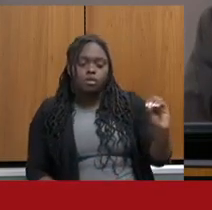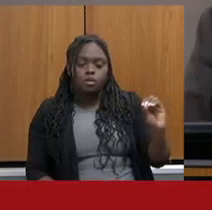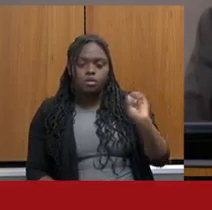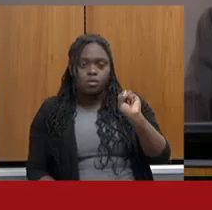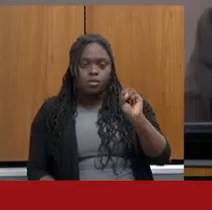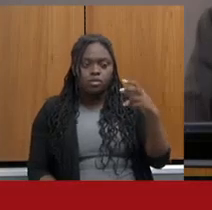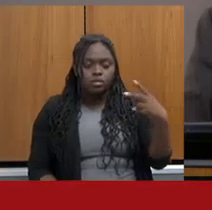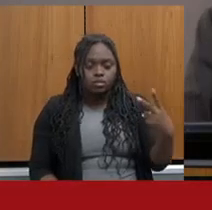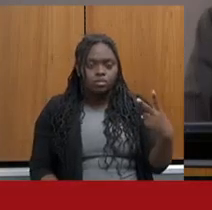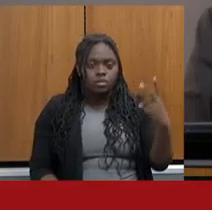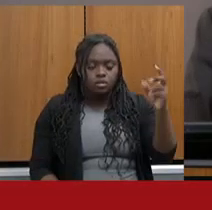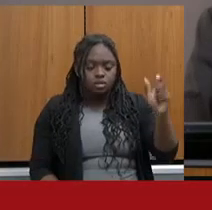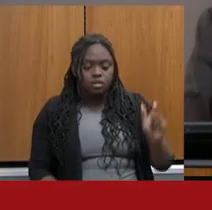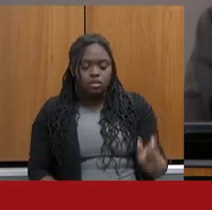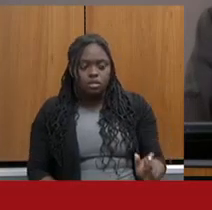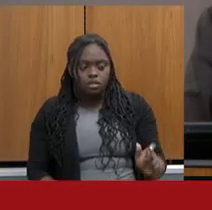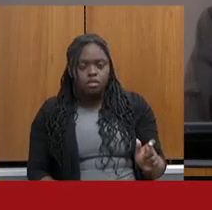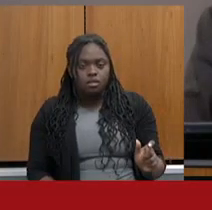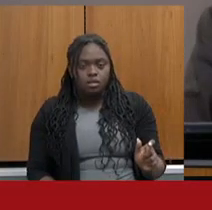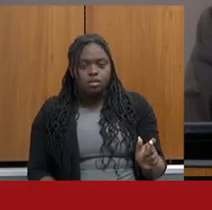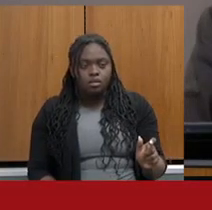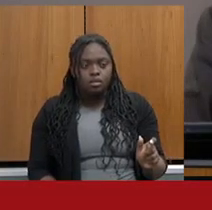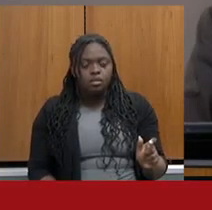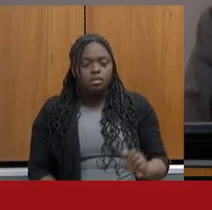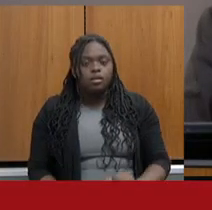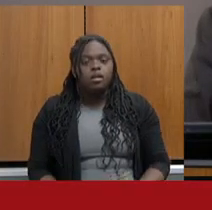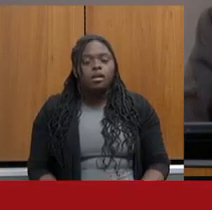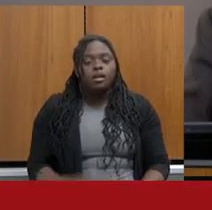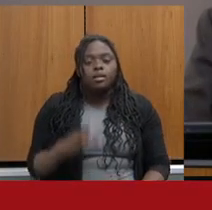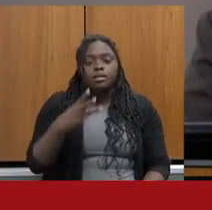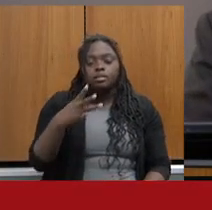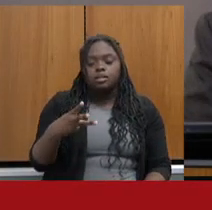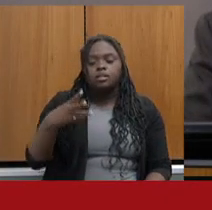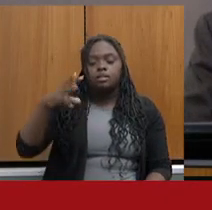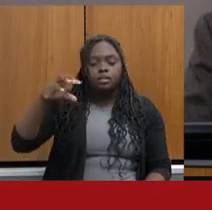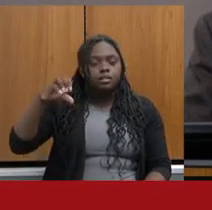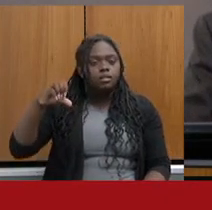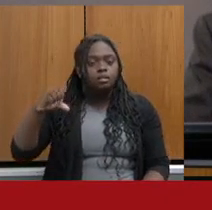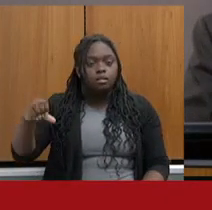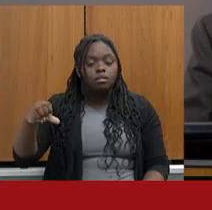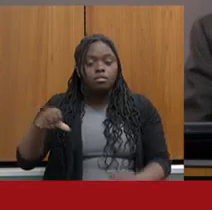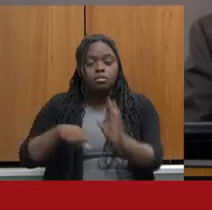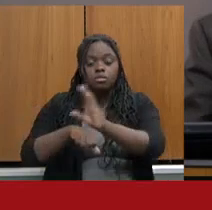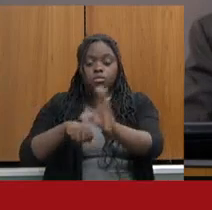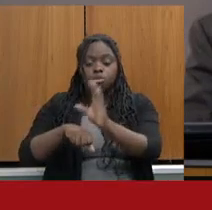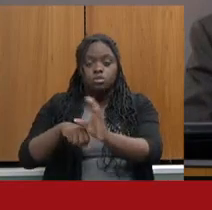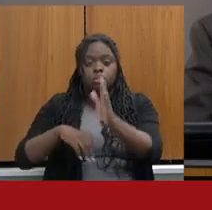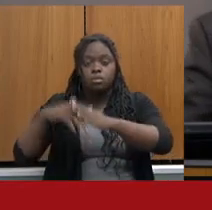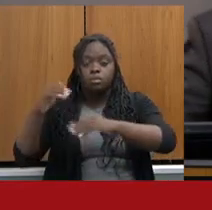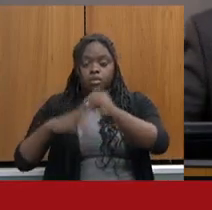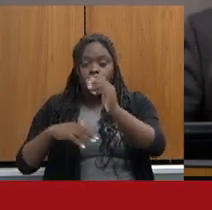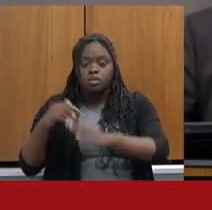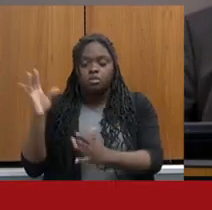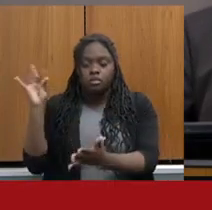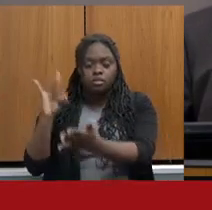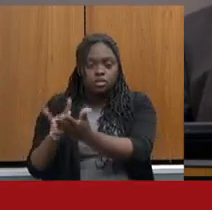decentes Cadetes e 39 passando pelo curso de habilitação de Oficiais